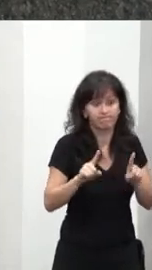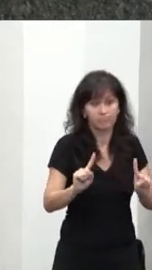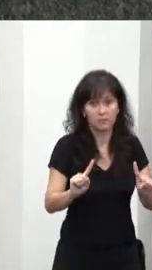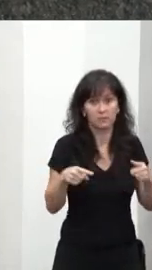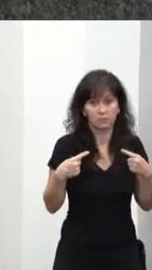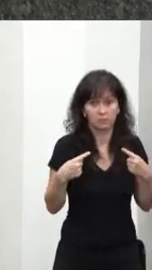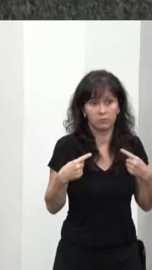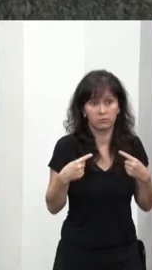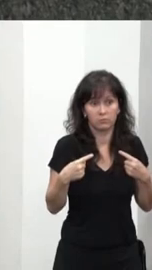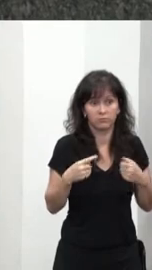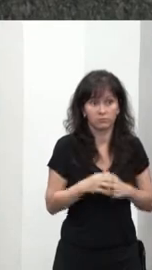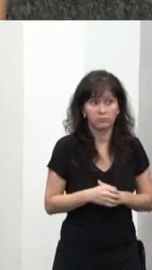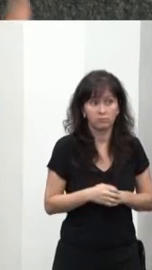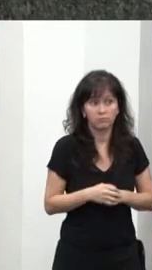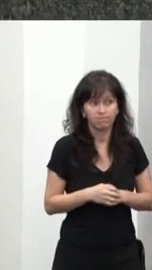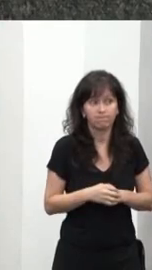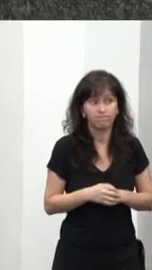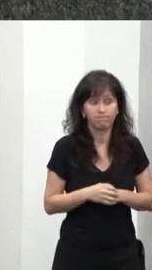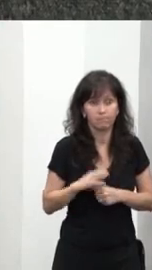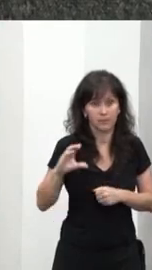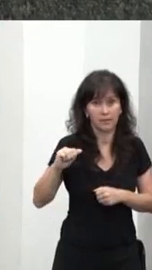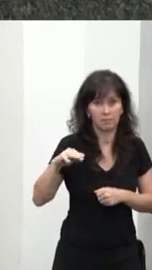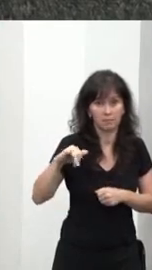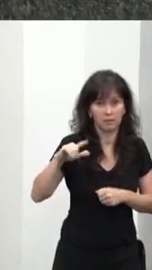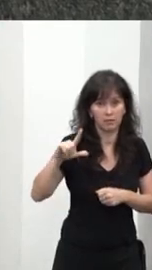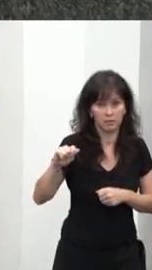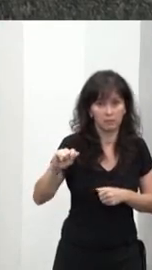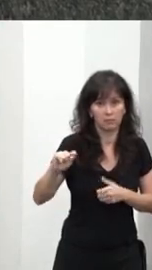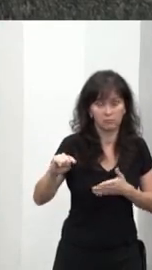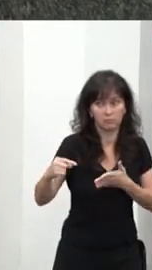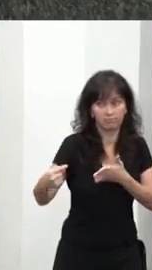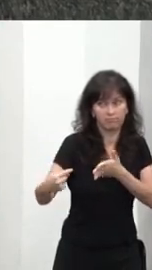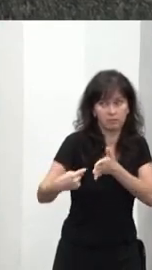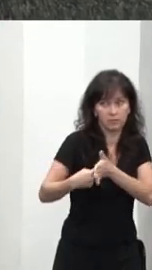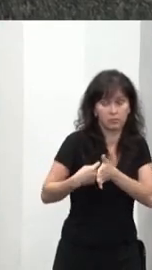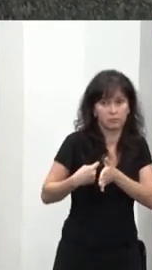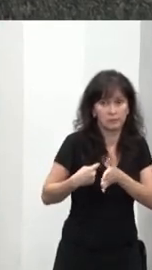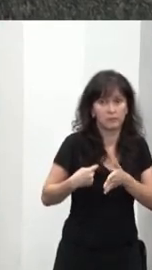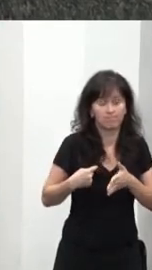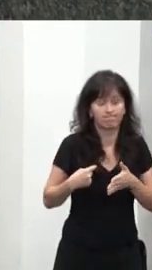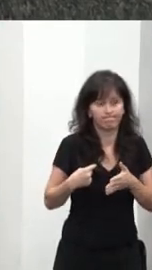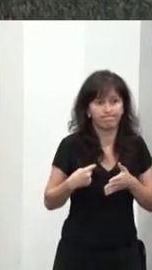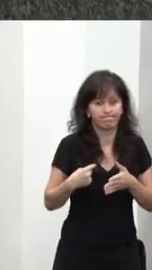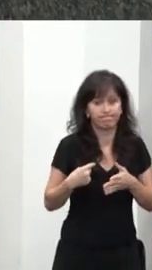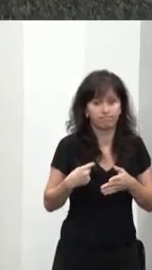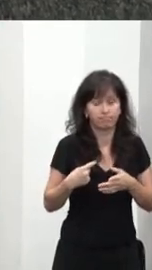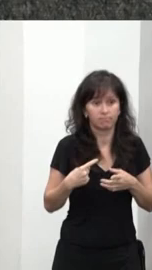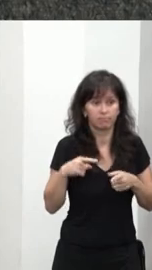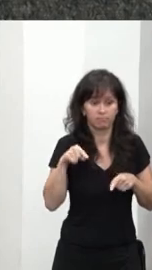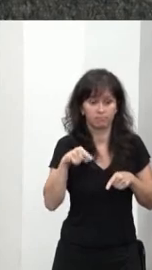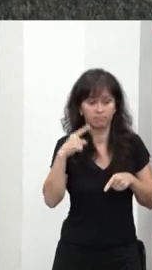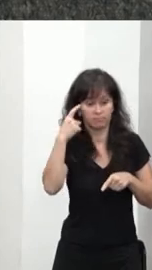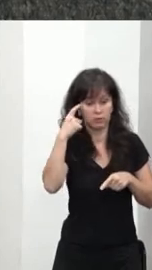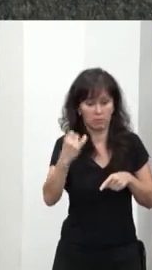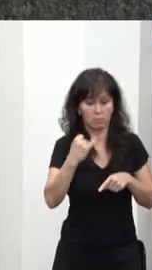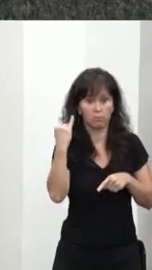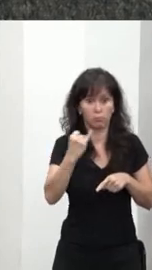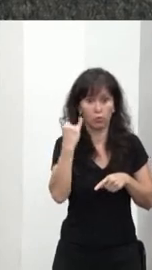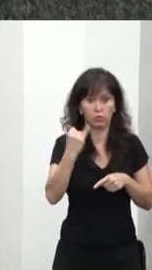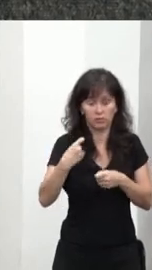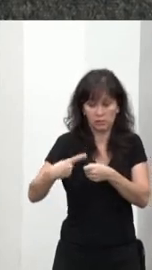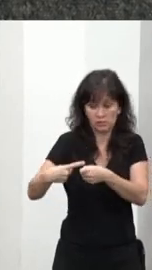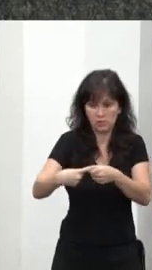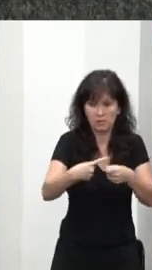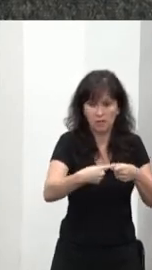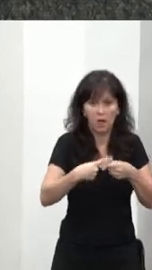que a Camila colocou essa questão municipalista eu acho muito forte assim muito importante essa mobilização tem